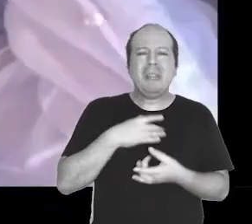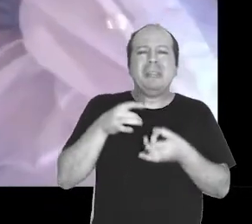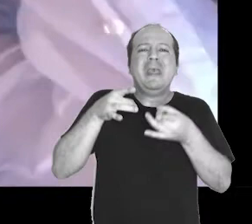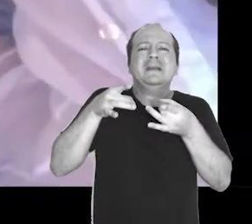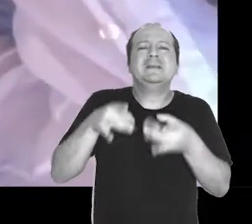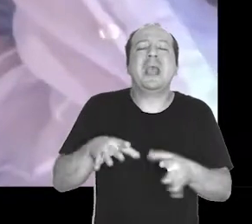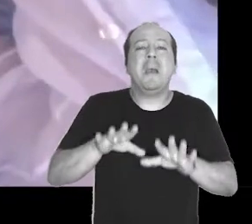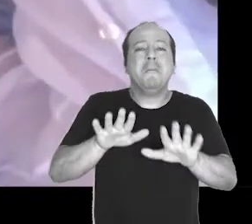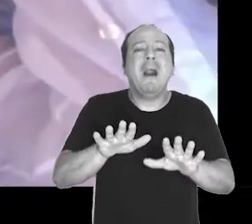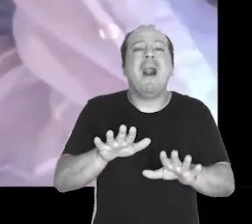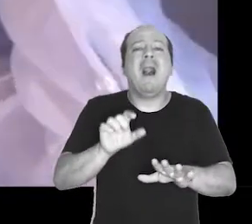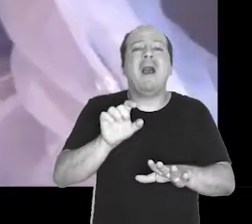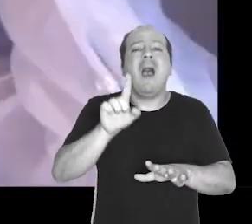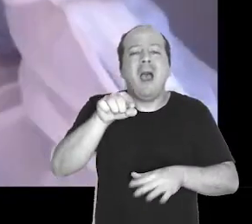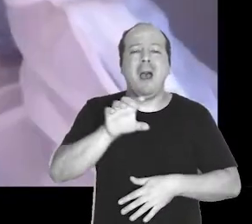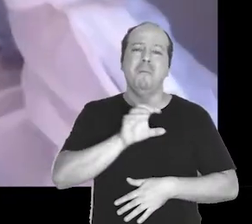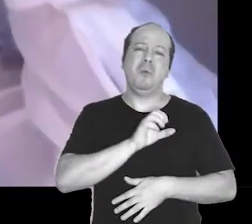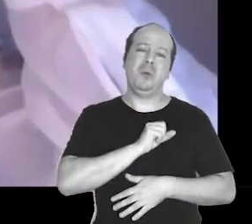por amor.